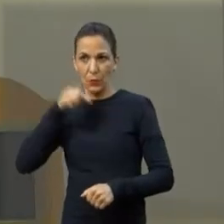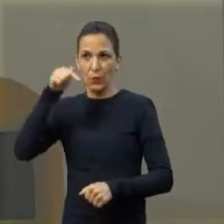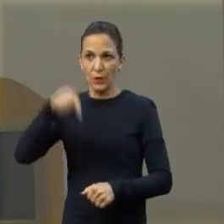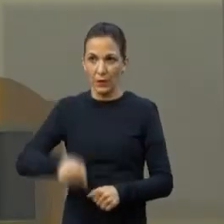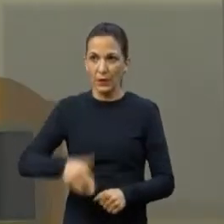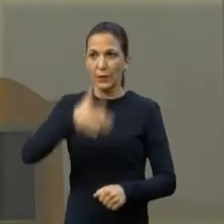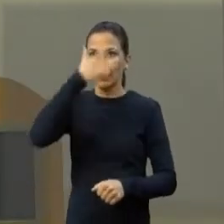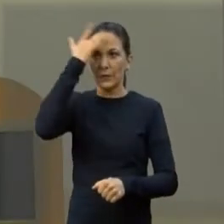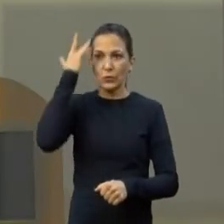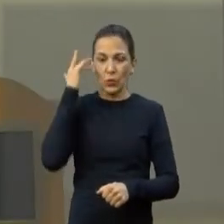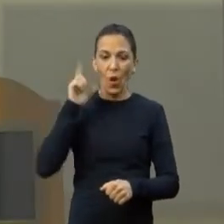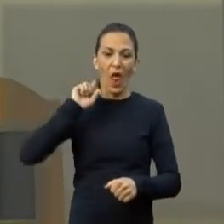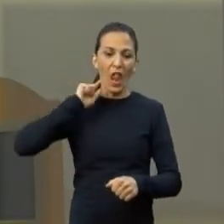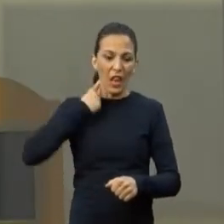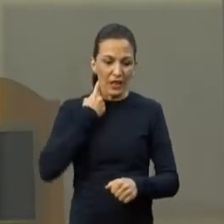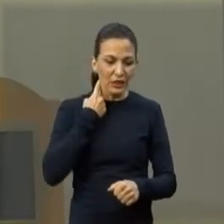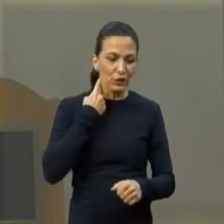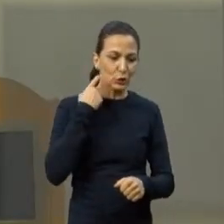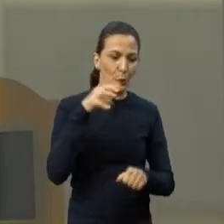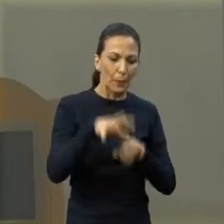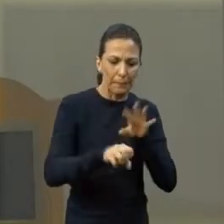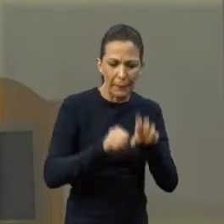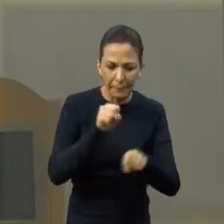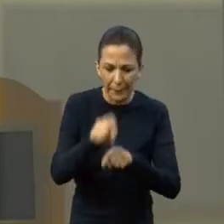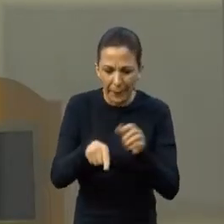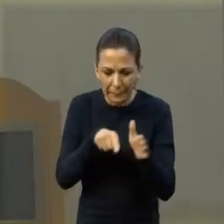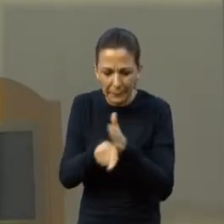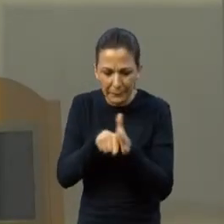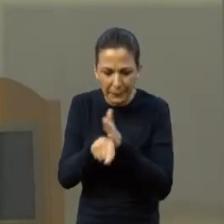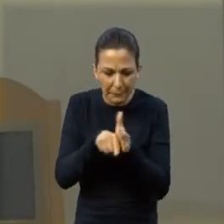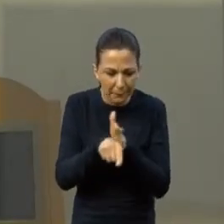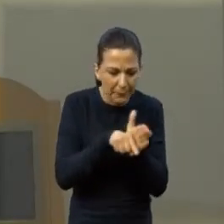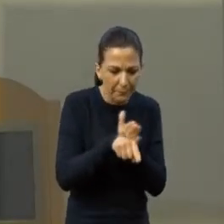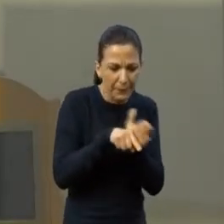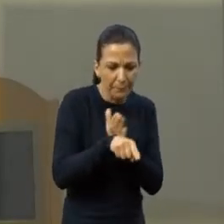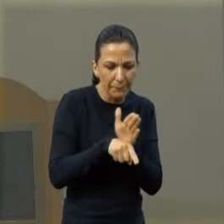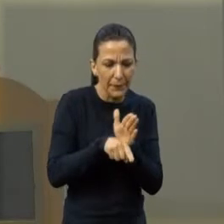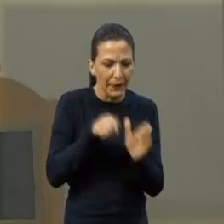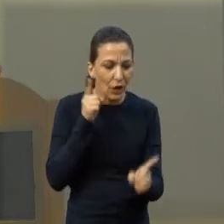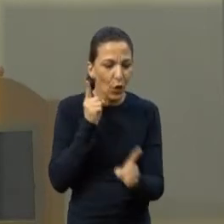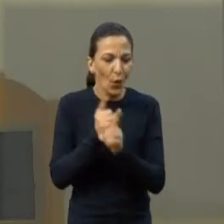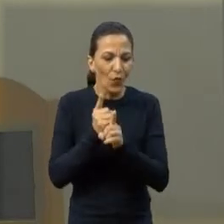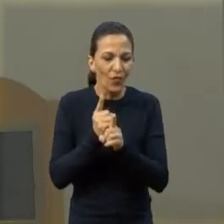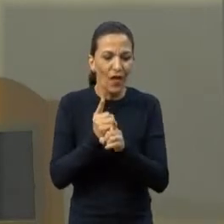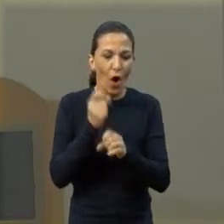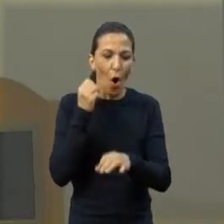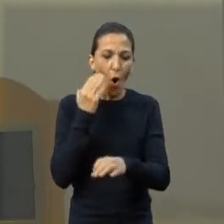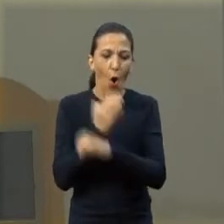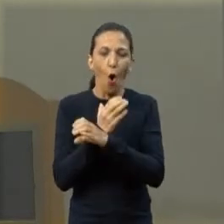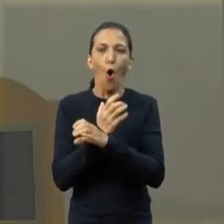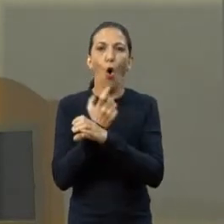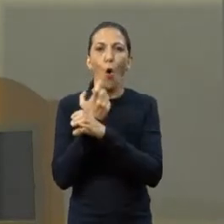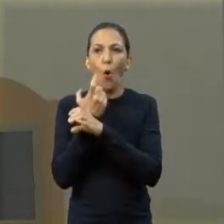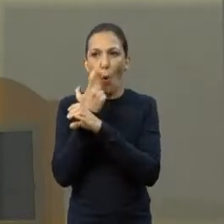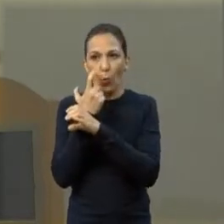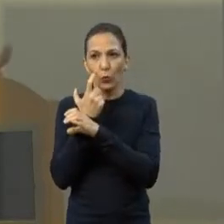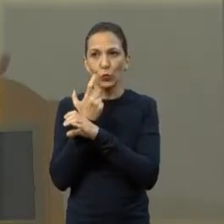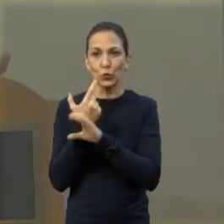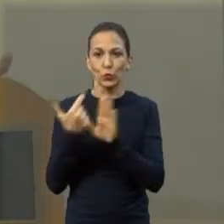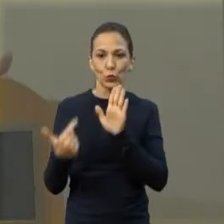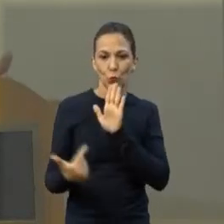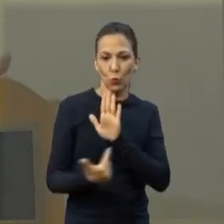pessoas estão revirando o lixo caminhão de lixo para comer osso E isso está documentado com